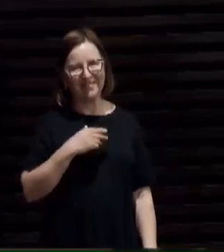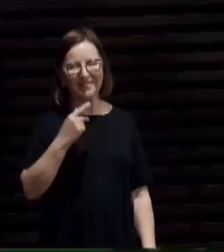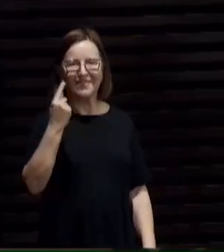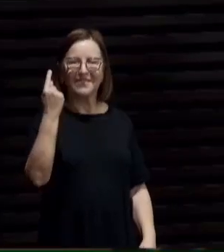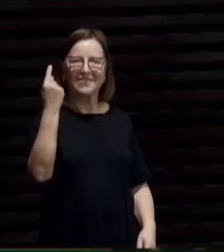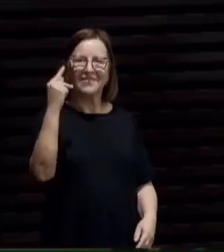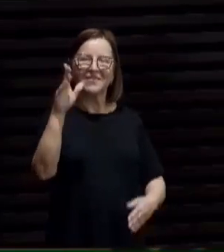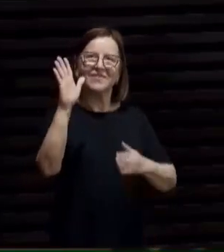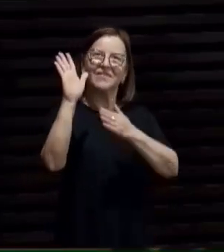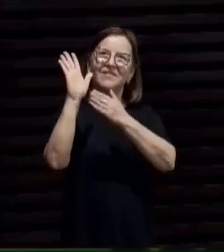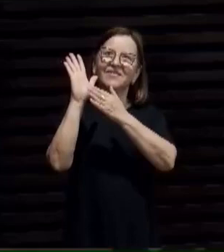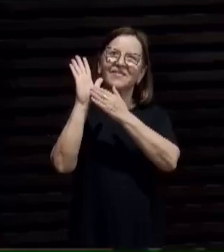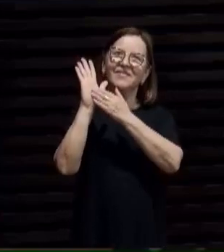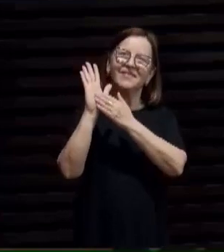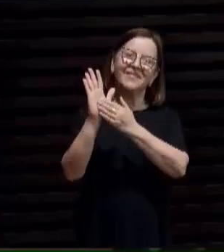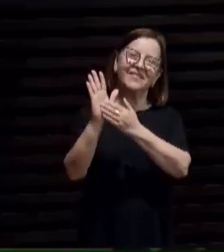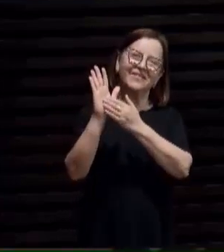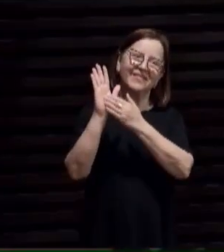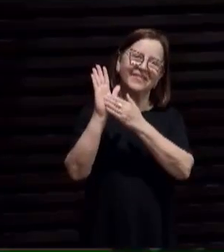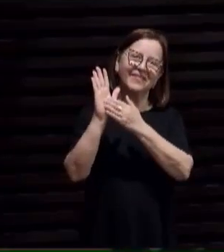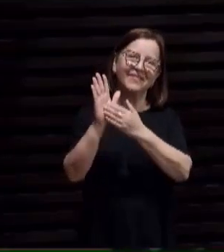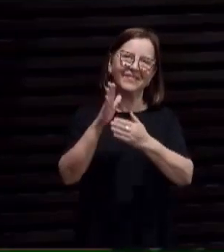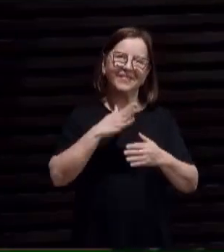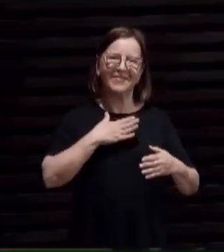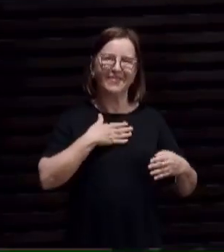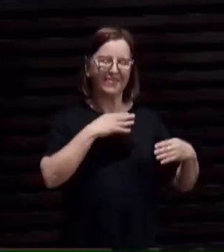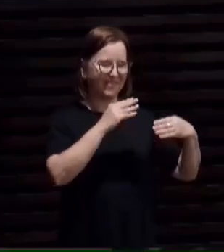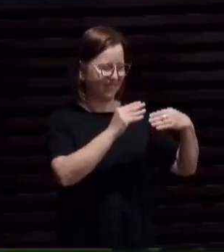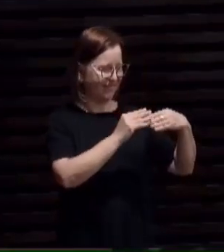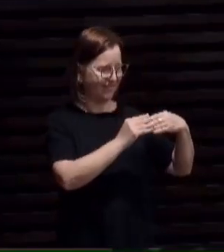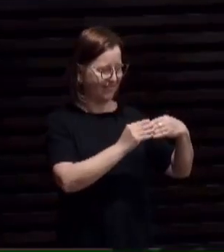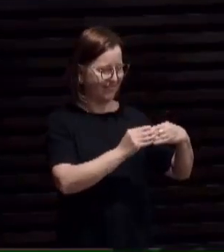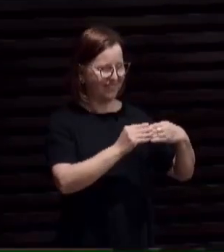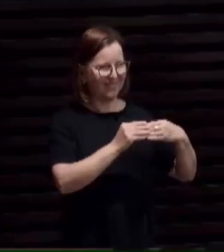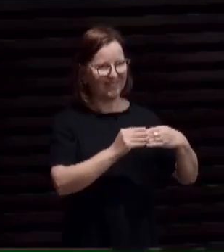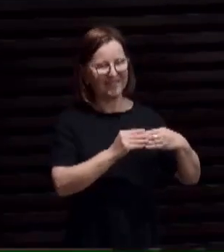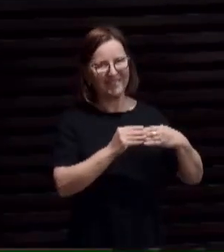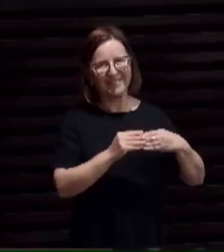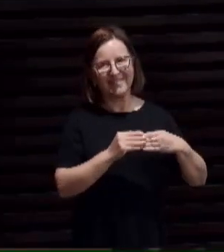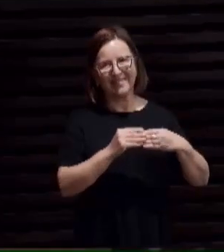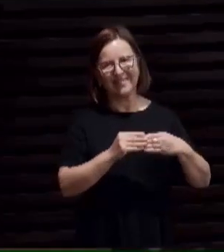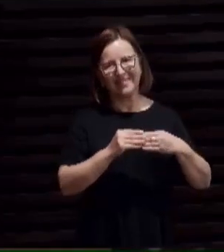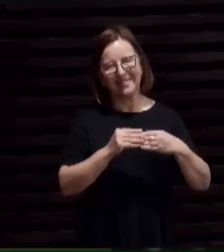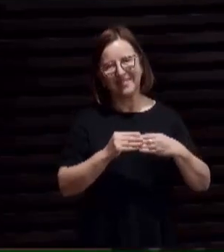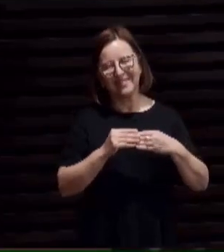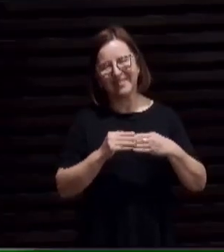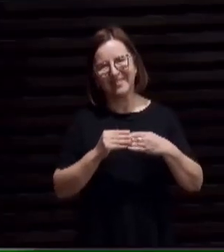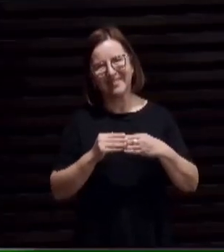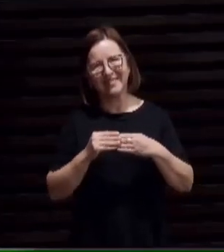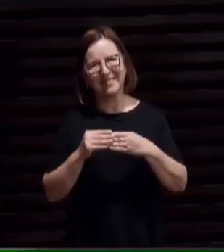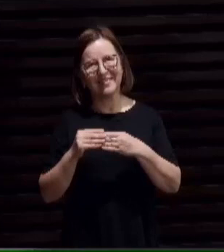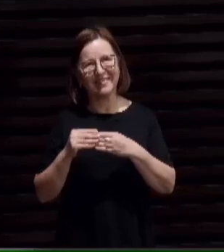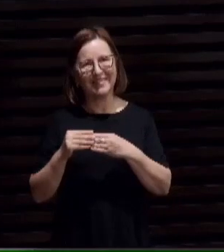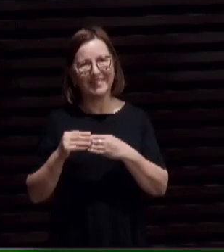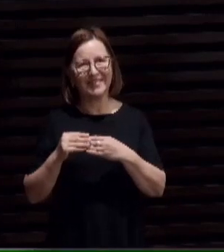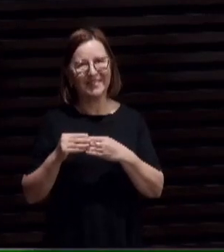É sua mão que me